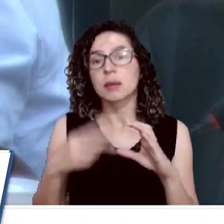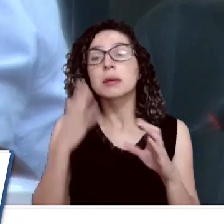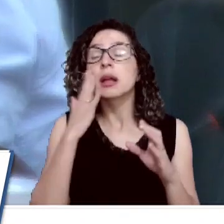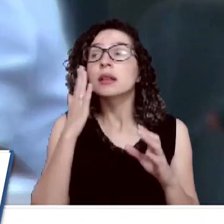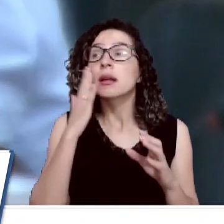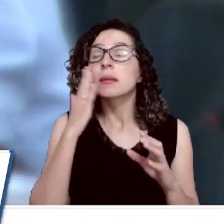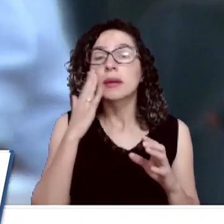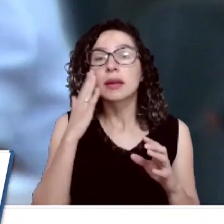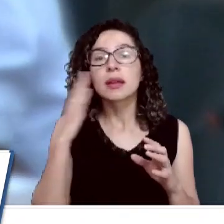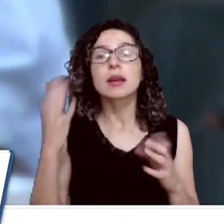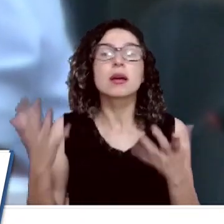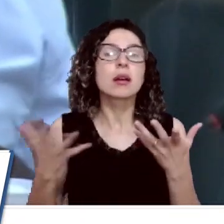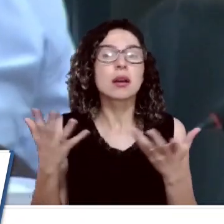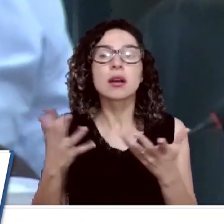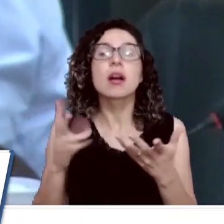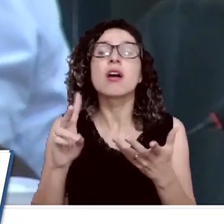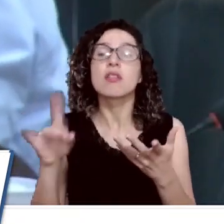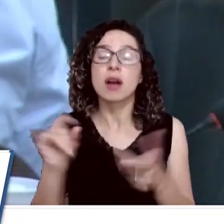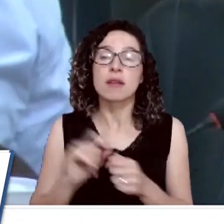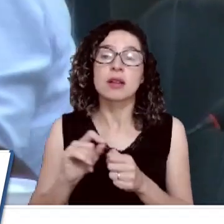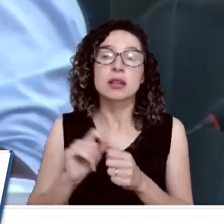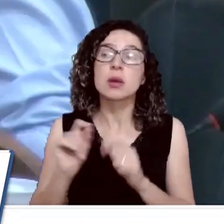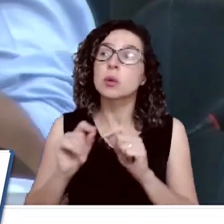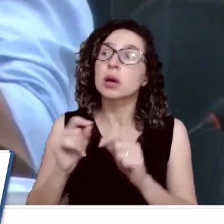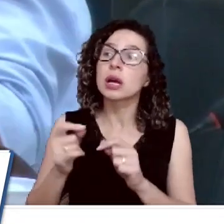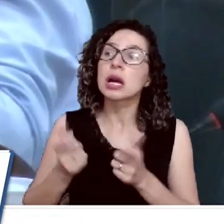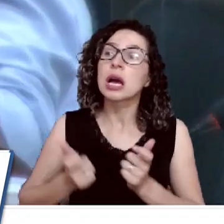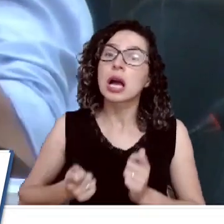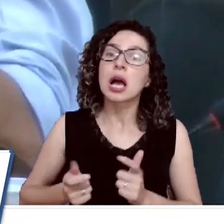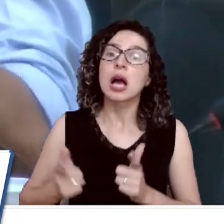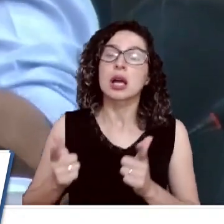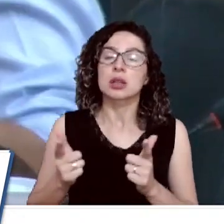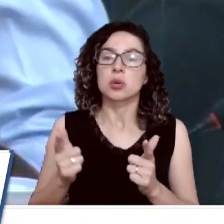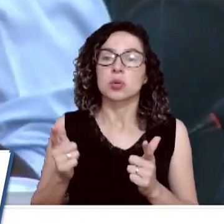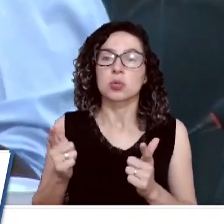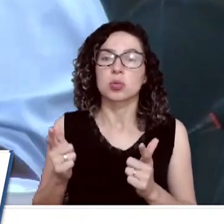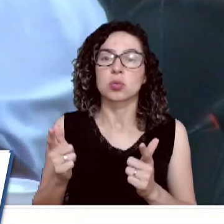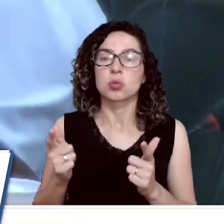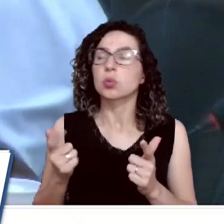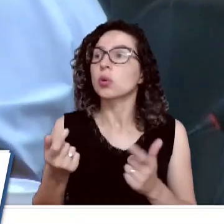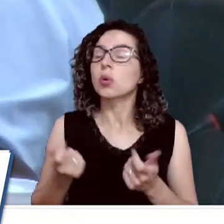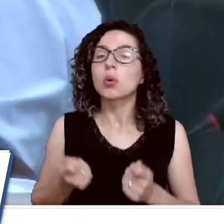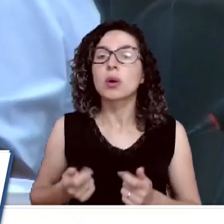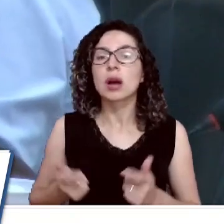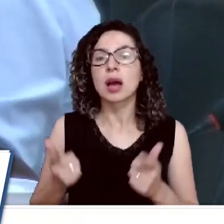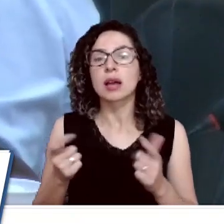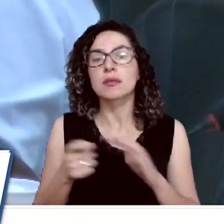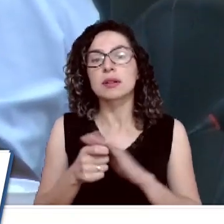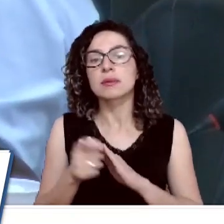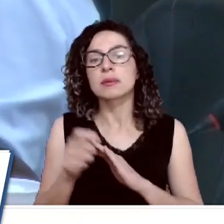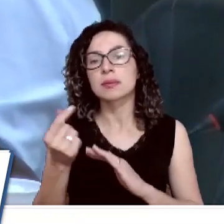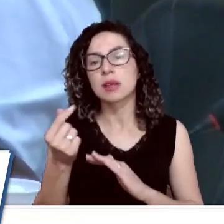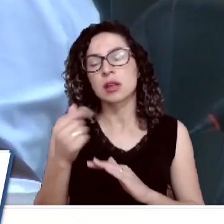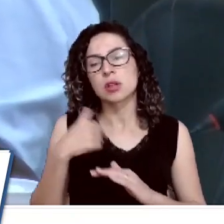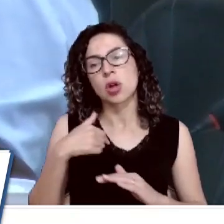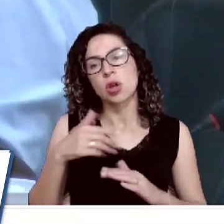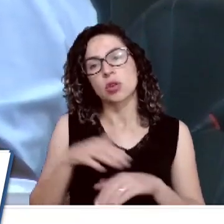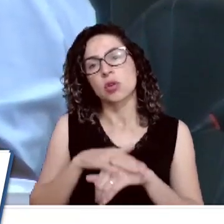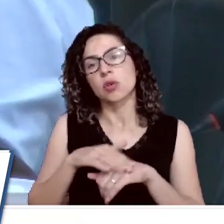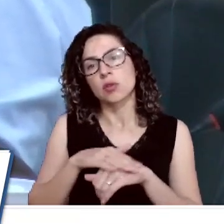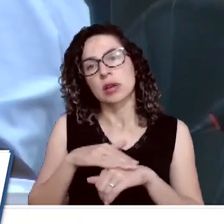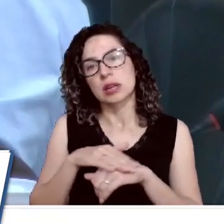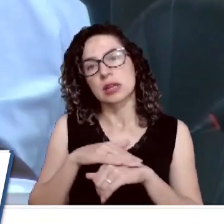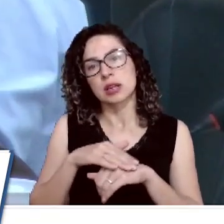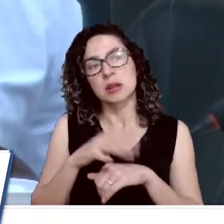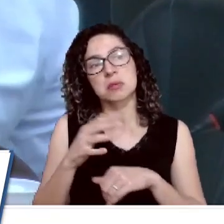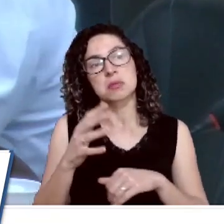o que está sendo feito, o que está sendo gastado, o gasto de dinheiro. Nós estamos conversando aqui, a Geralda ficou excelente a